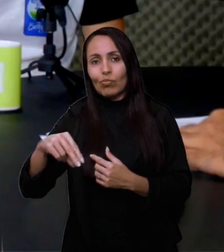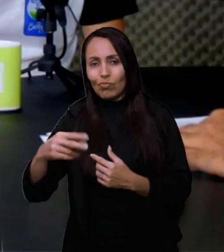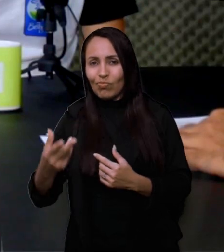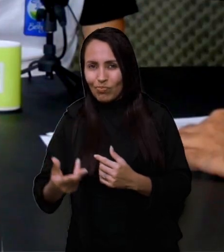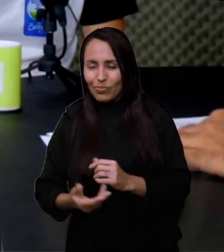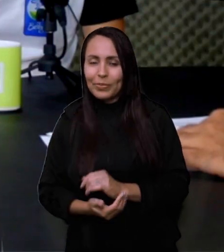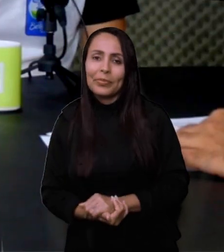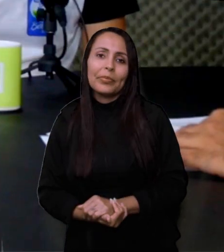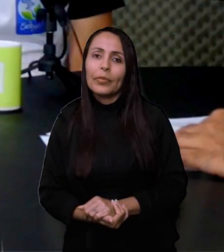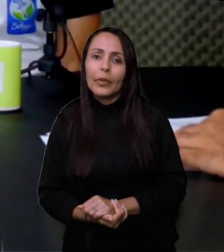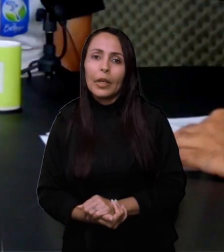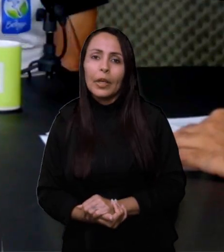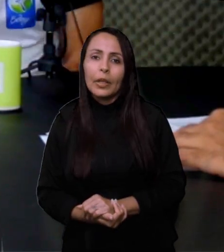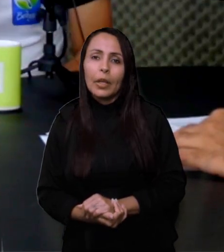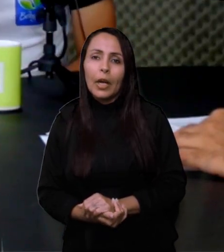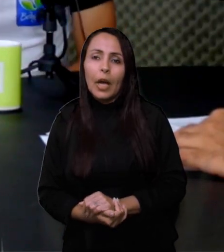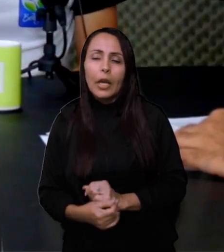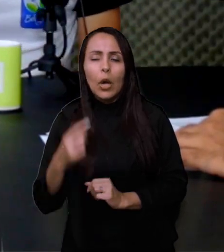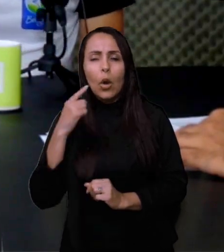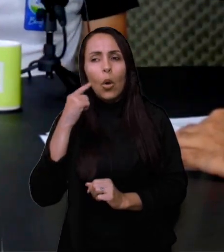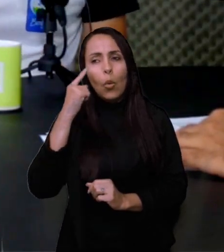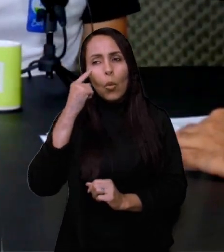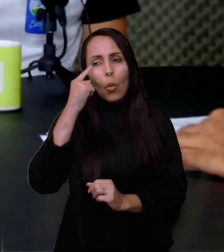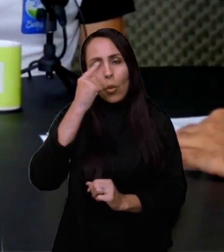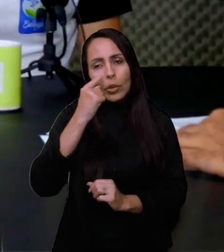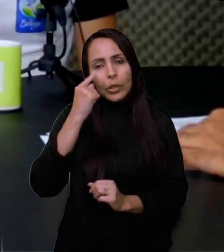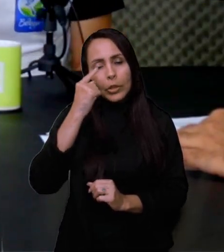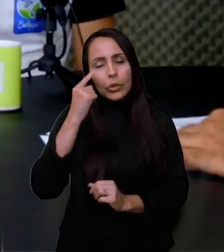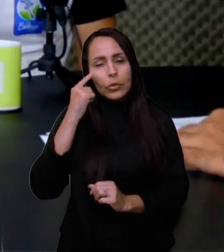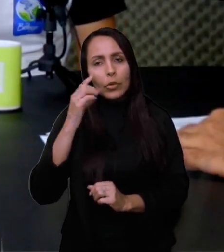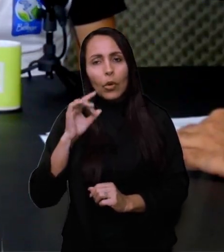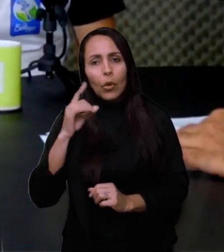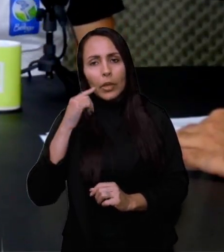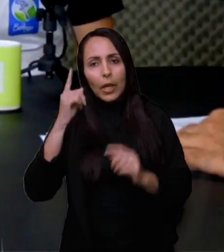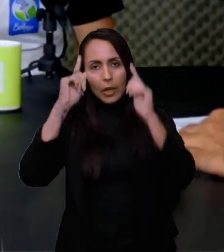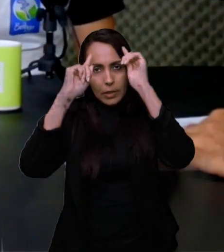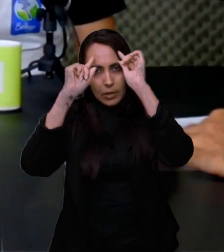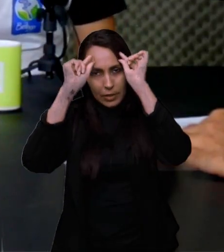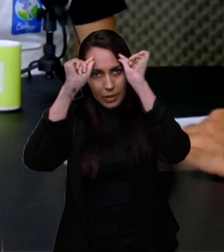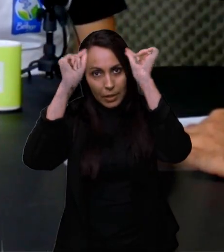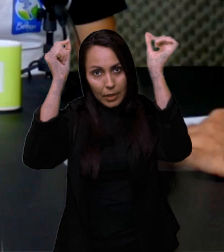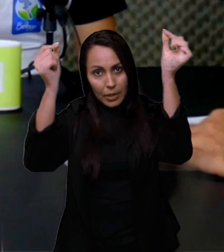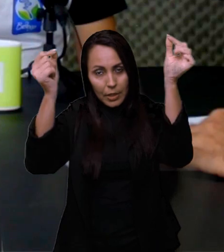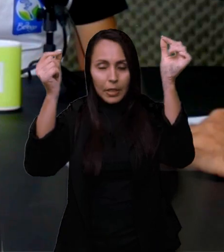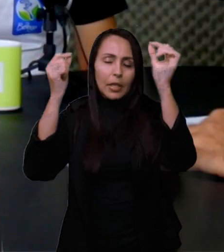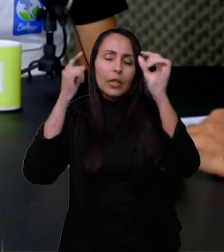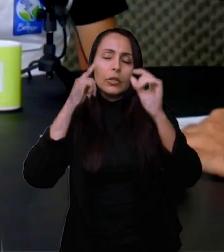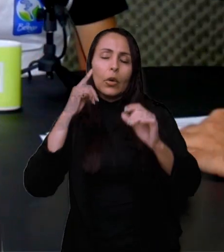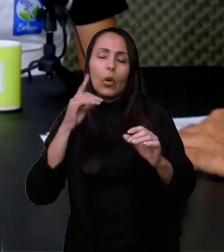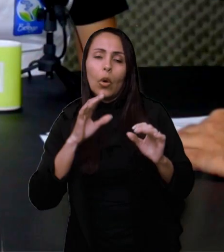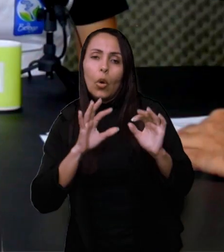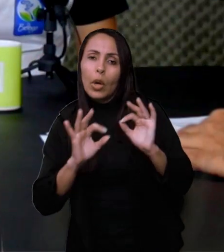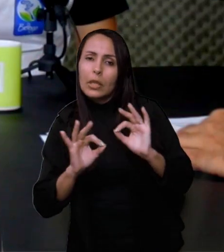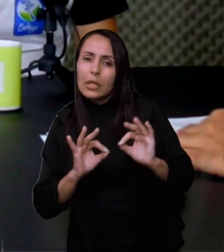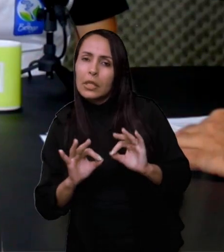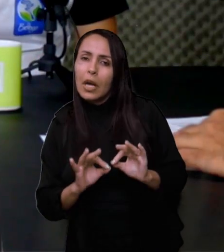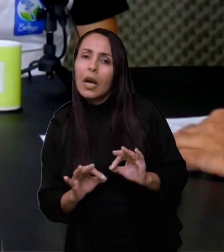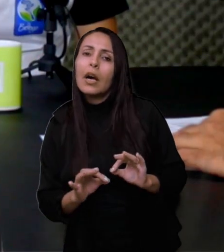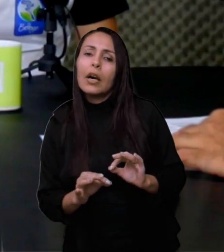parece. Assim, o olhinho é um olho só, tem as anteninhas, só o formato que muda um pouquinho do corpo,